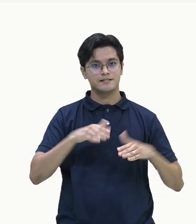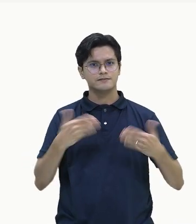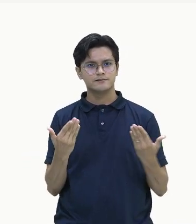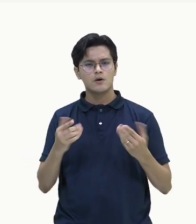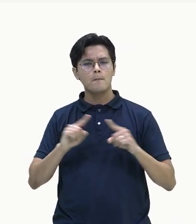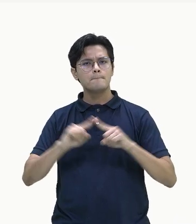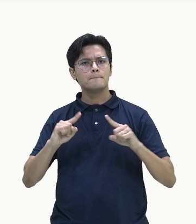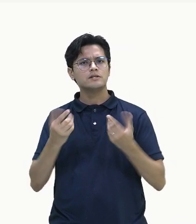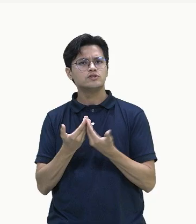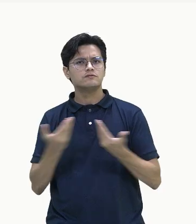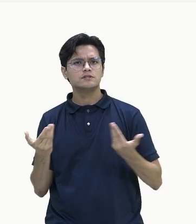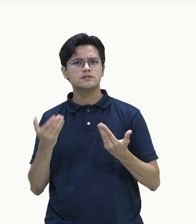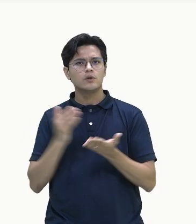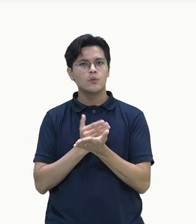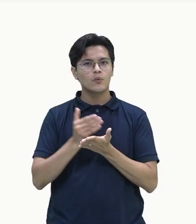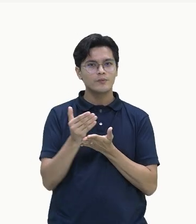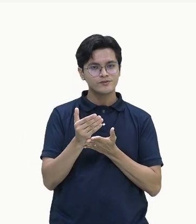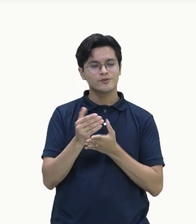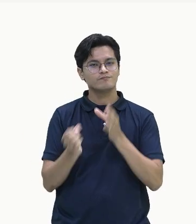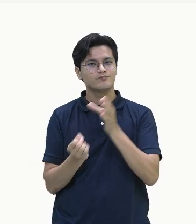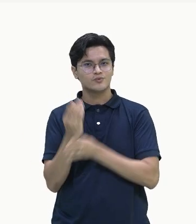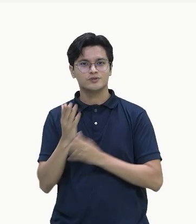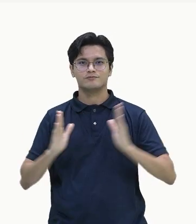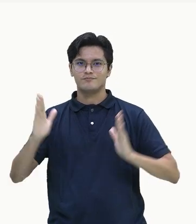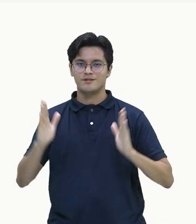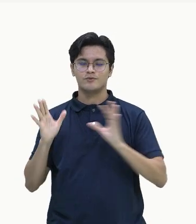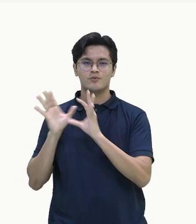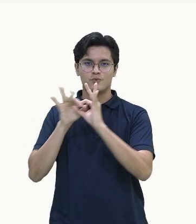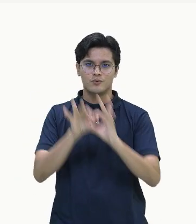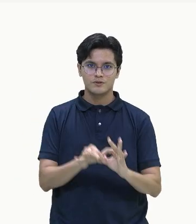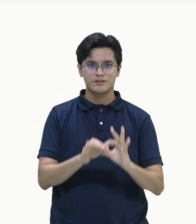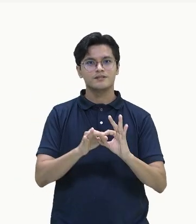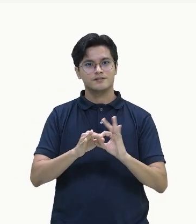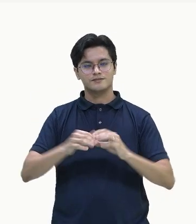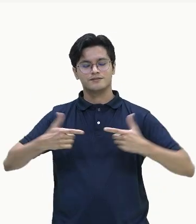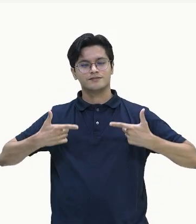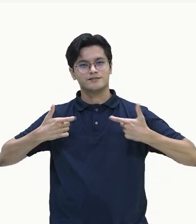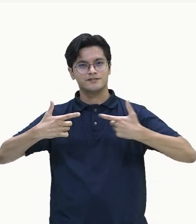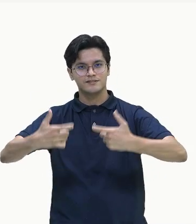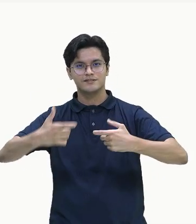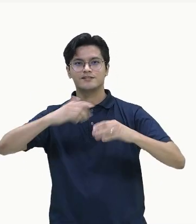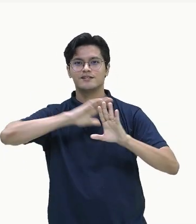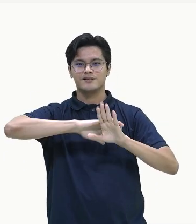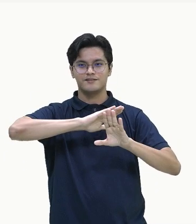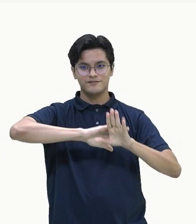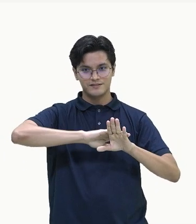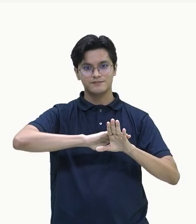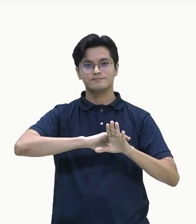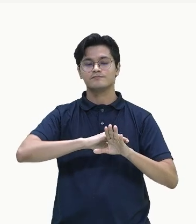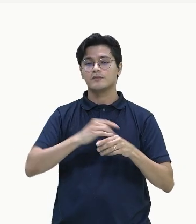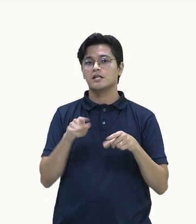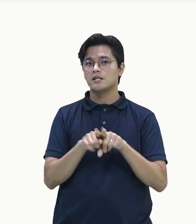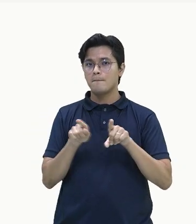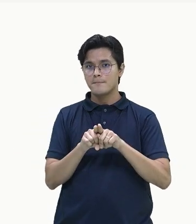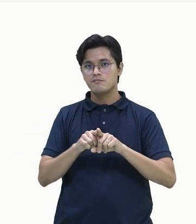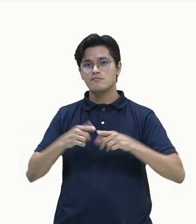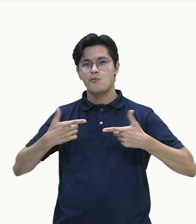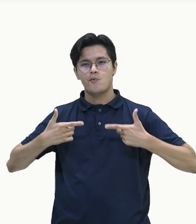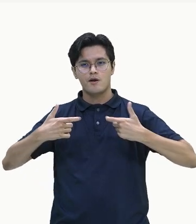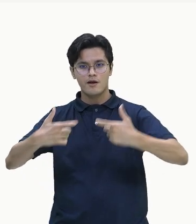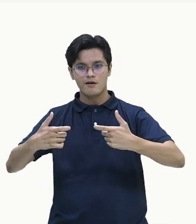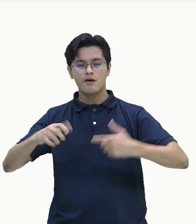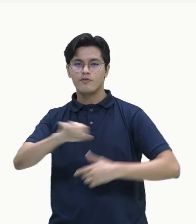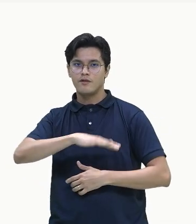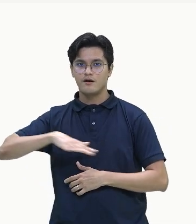surge aqui nesse contexto de Guerra Fria, tá certo? A Guerra do Vietnã foi uma longa tentativa dos Estados Unidos de evitar